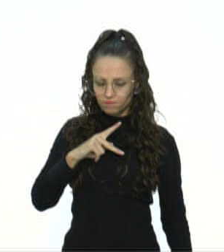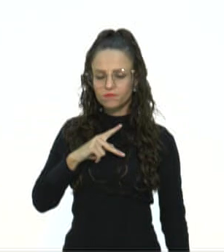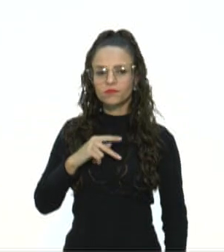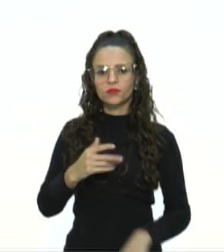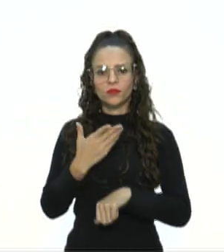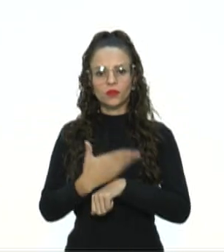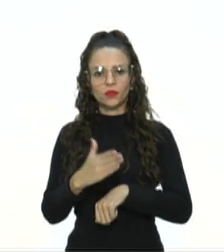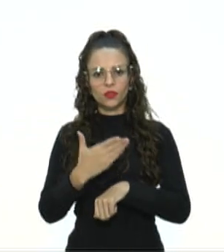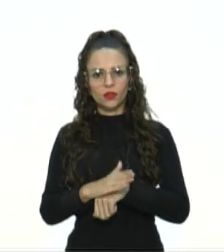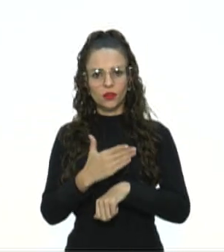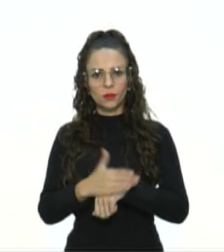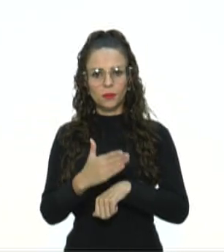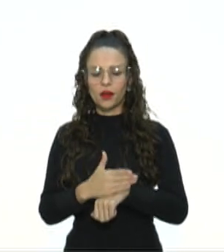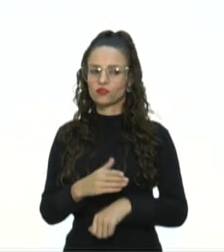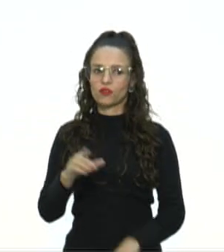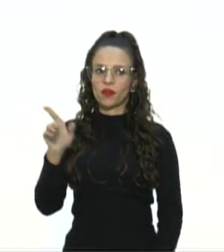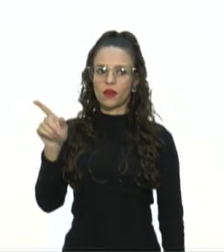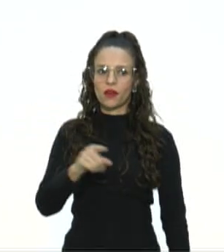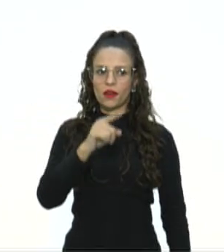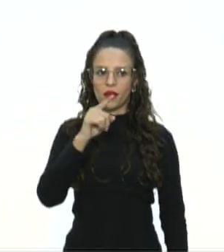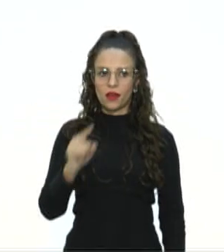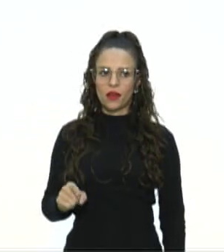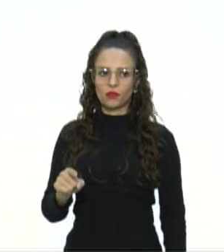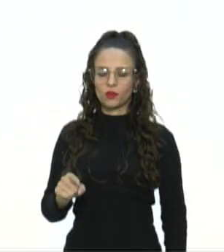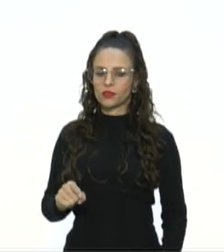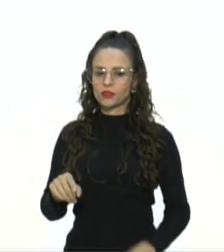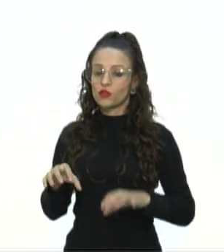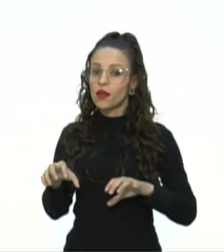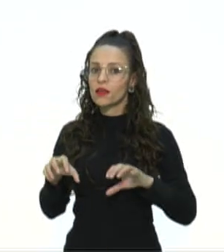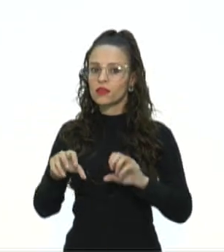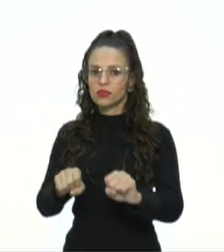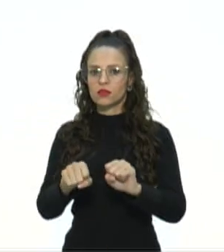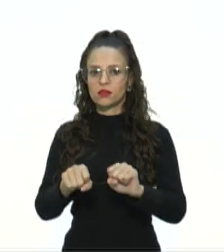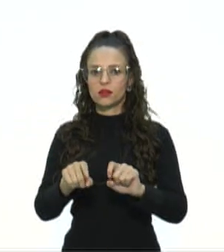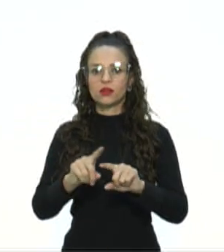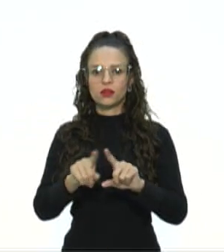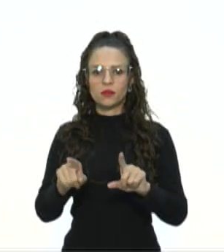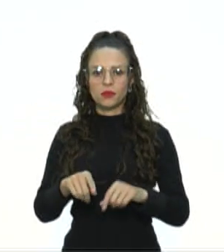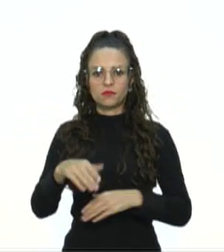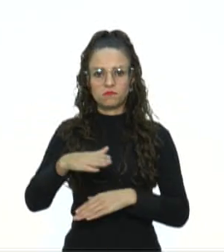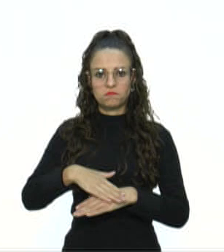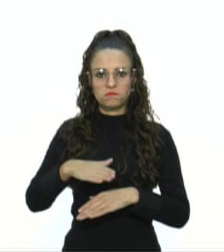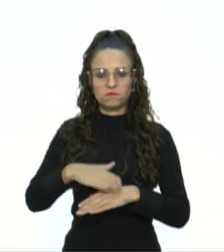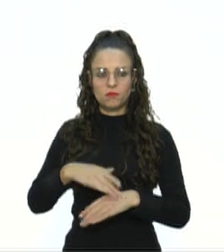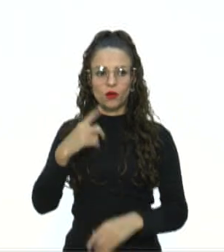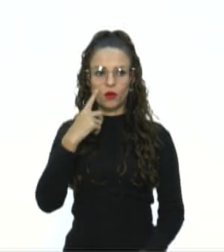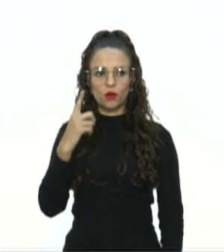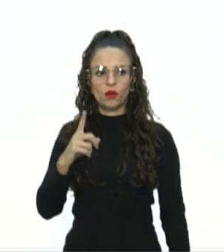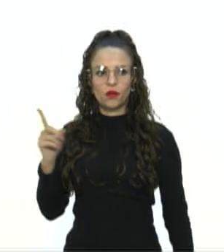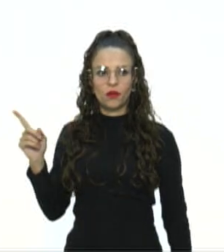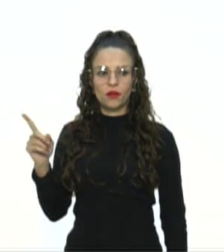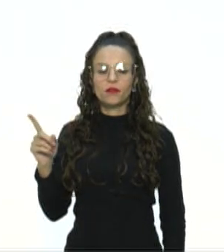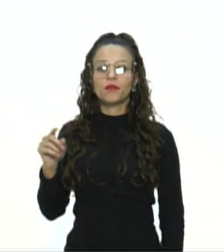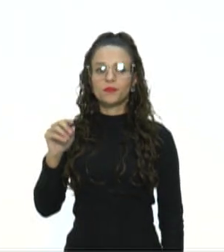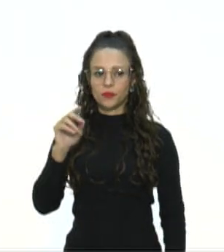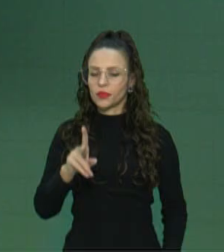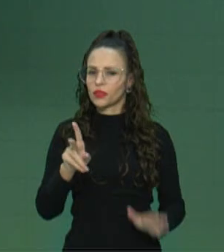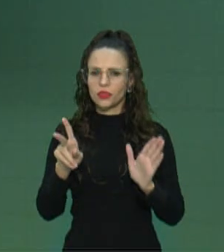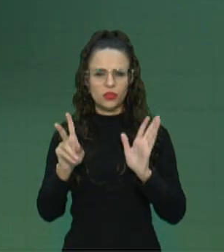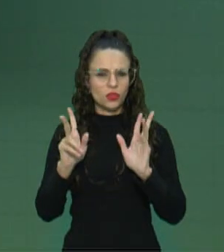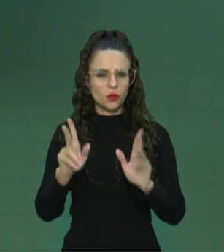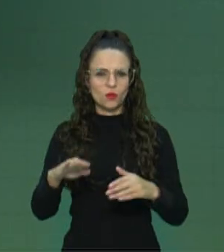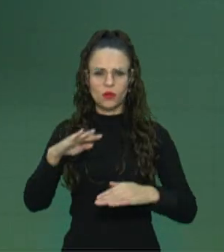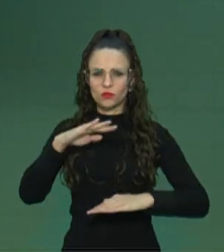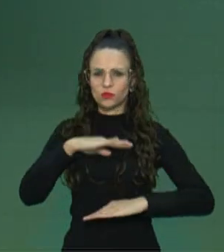e anulação de ataques, não no gesto de atacar por iniciativa própria. Então temos aqui o quê? Mesma situação lá